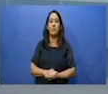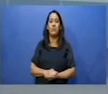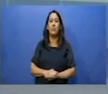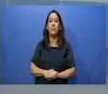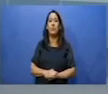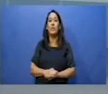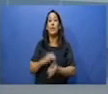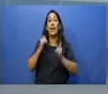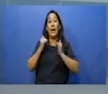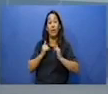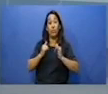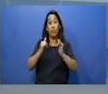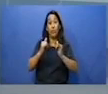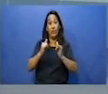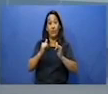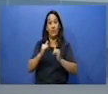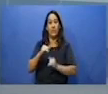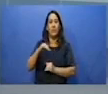Alerta